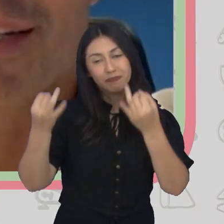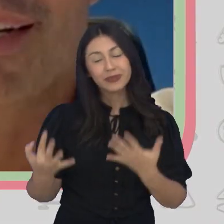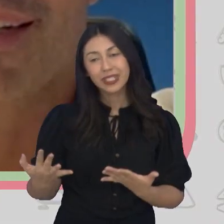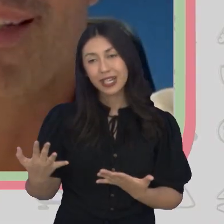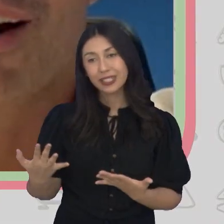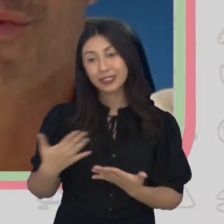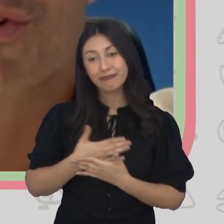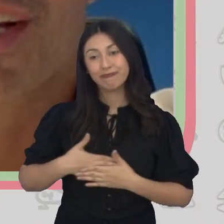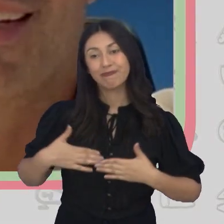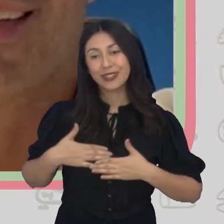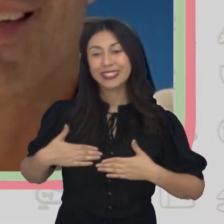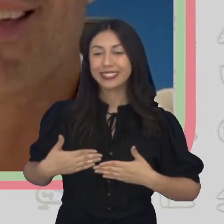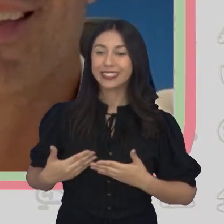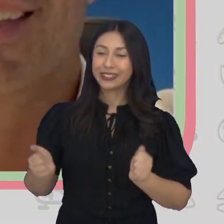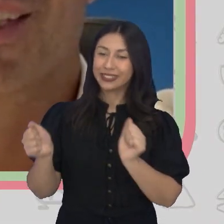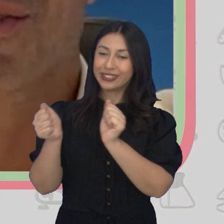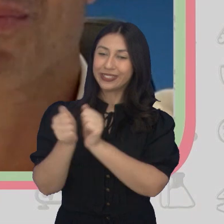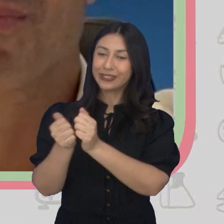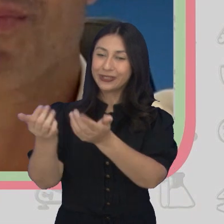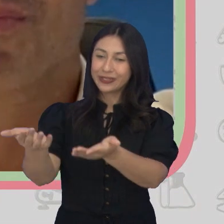foi um prazer estar com você aqui.